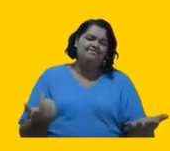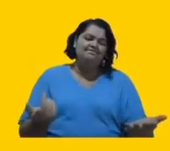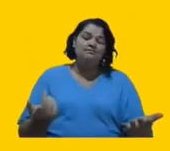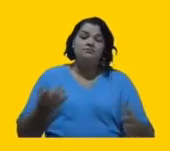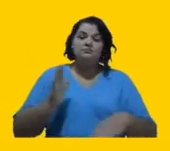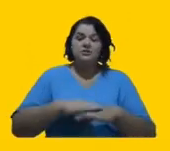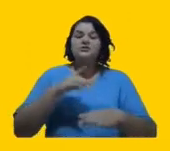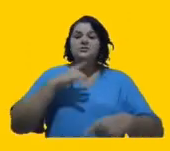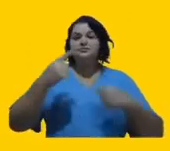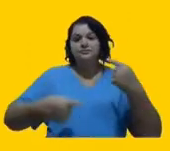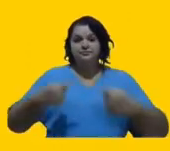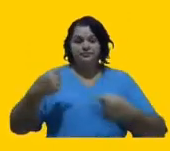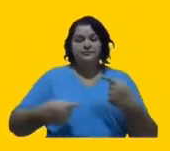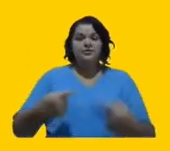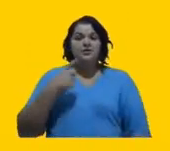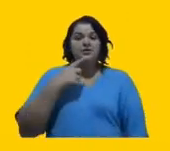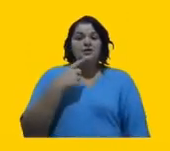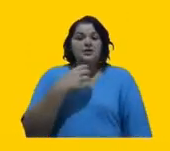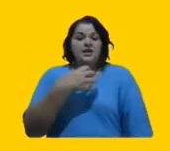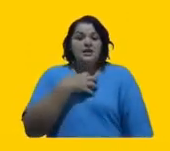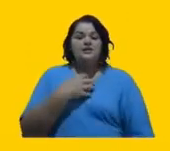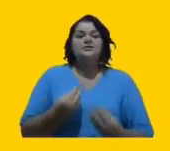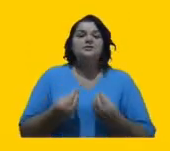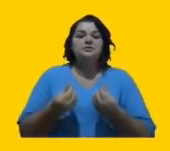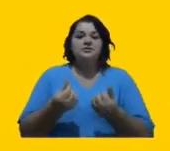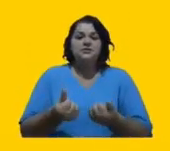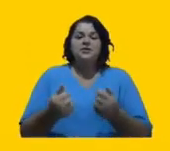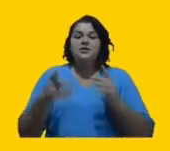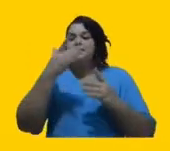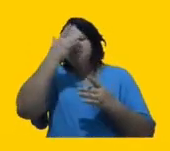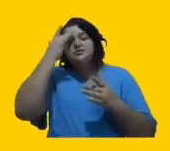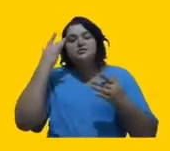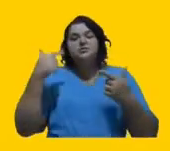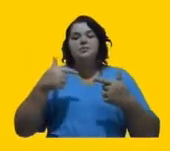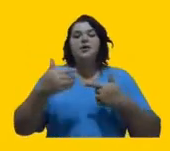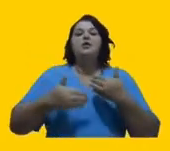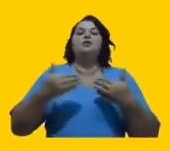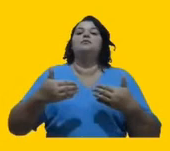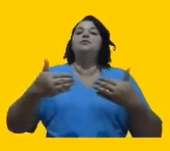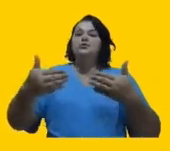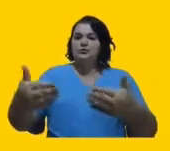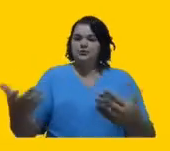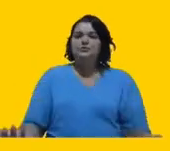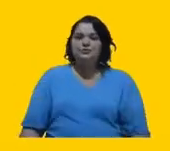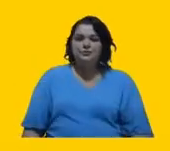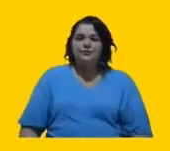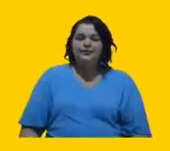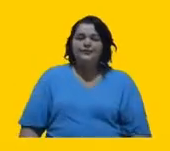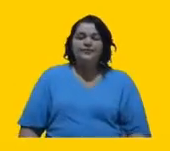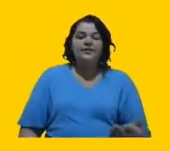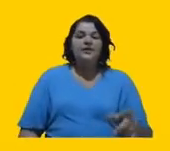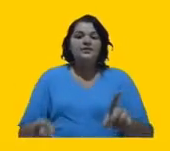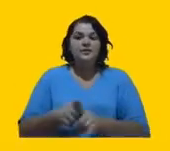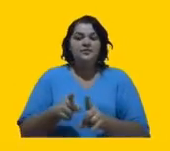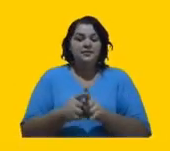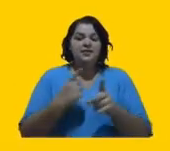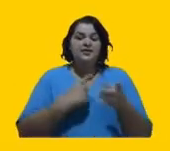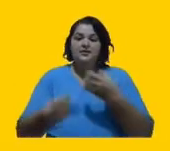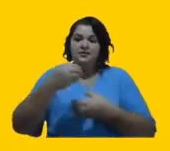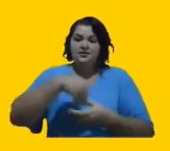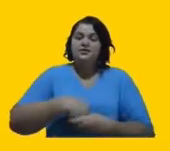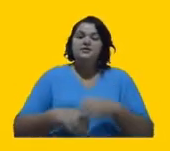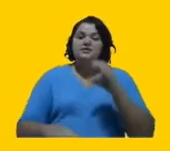de sensibilização dos ministros e ministras da Suprema Corte. E, em paralelo a isso, nós estamos internamente no